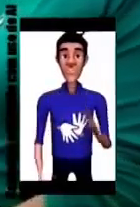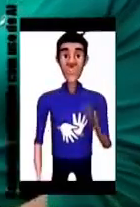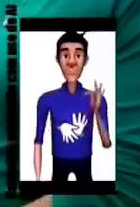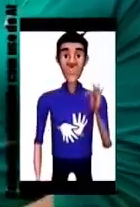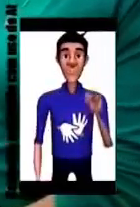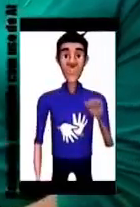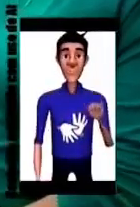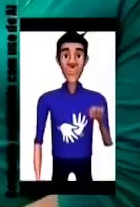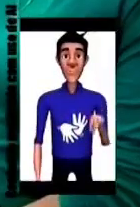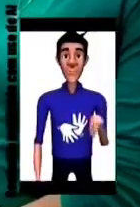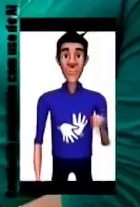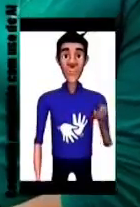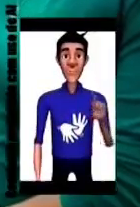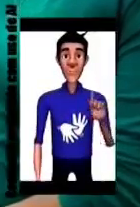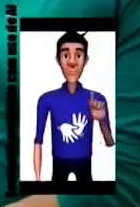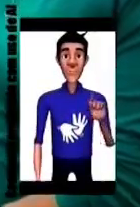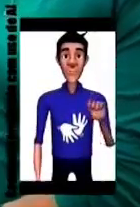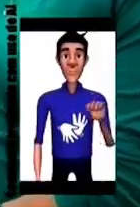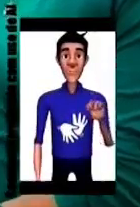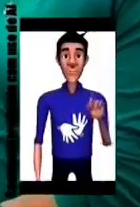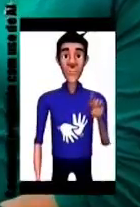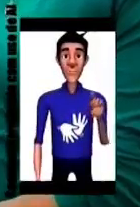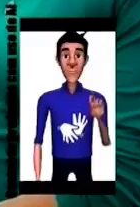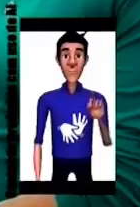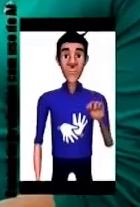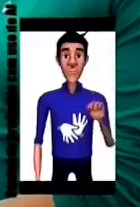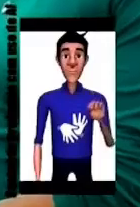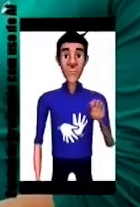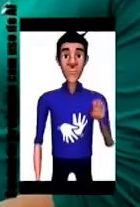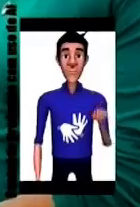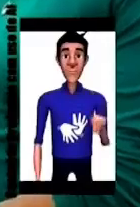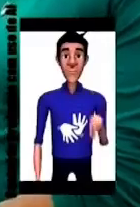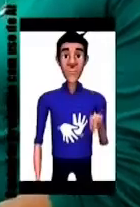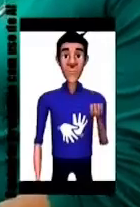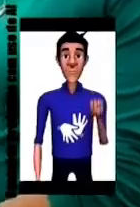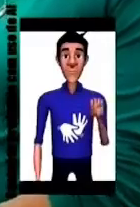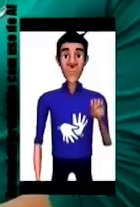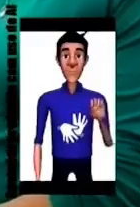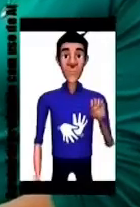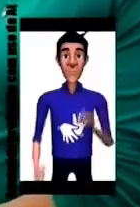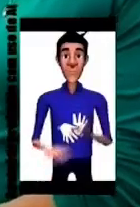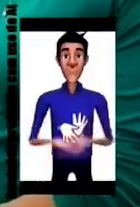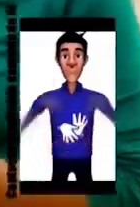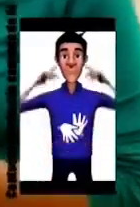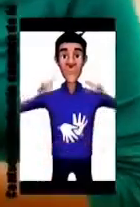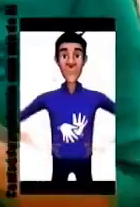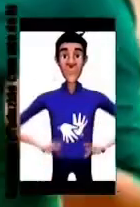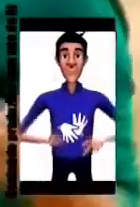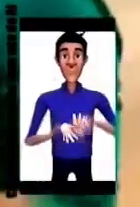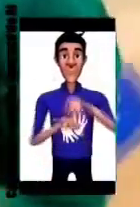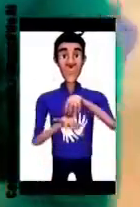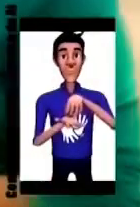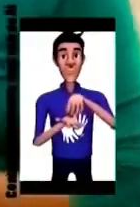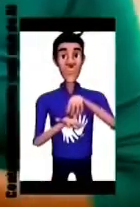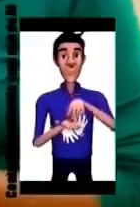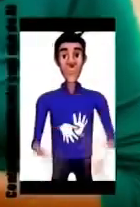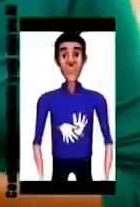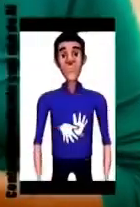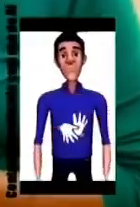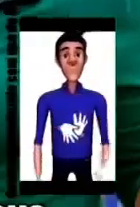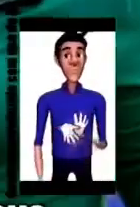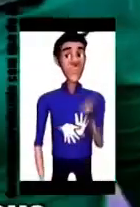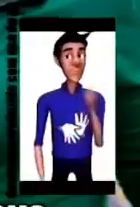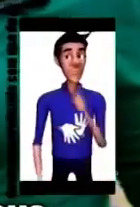para garantir os direitos na educação e garantir a educação de qualidade para a população tangaraense. E aí a posição da